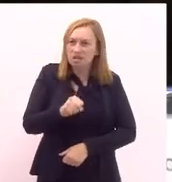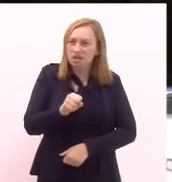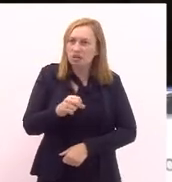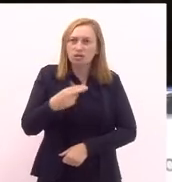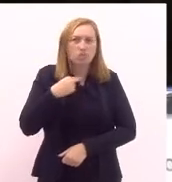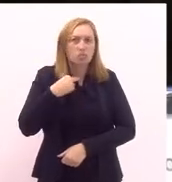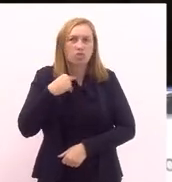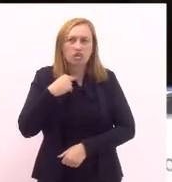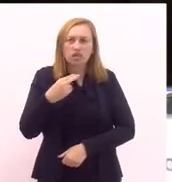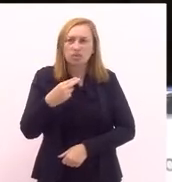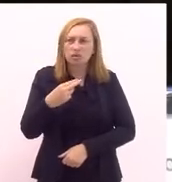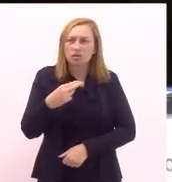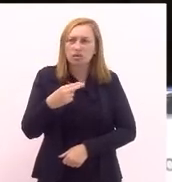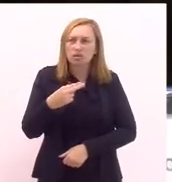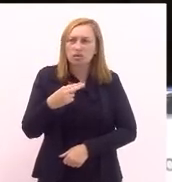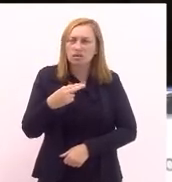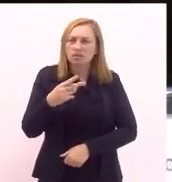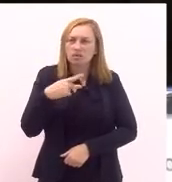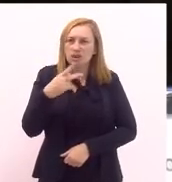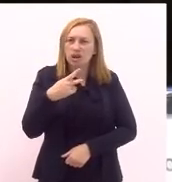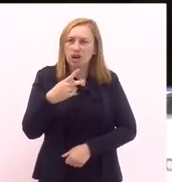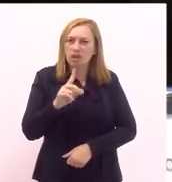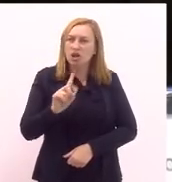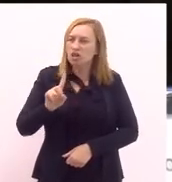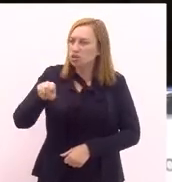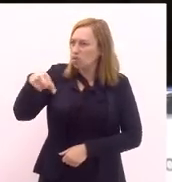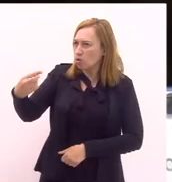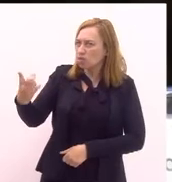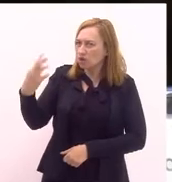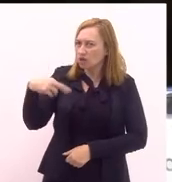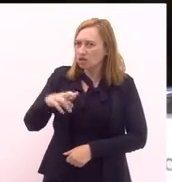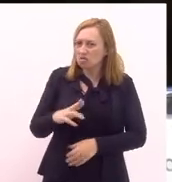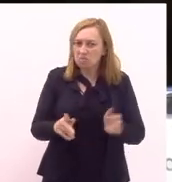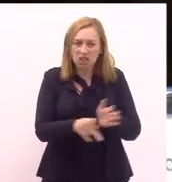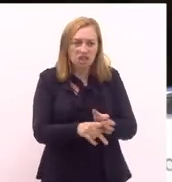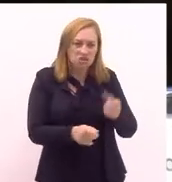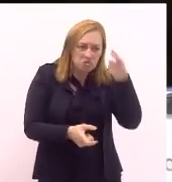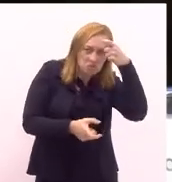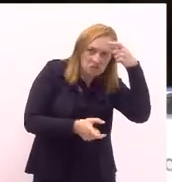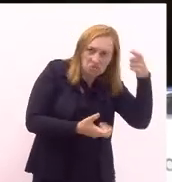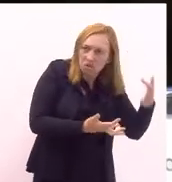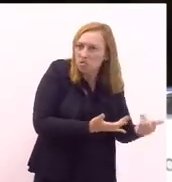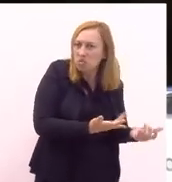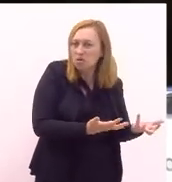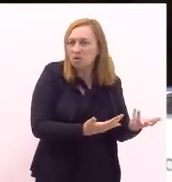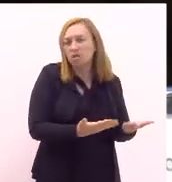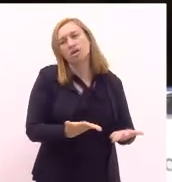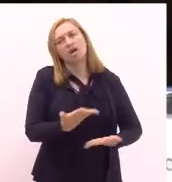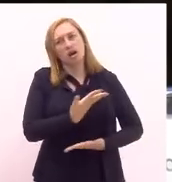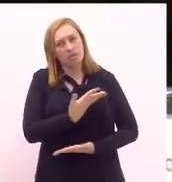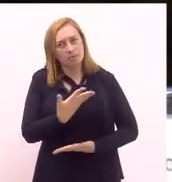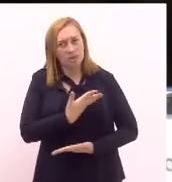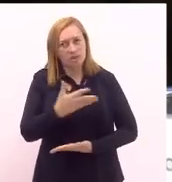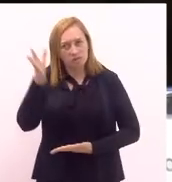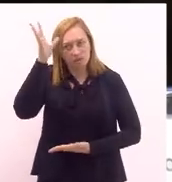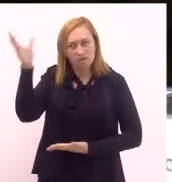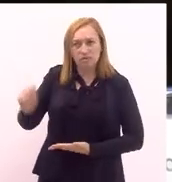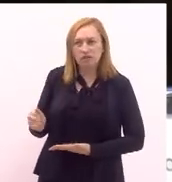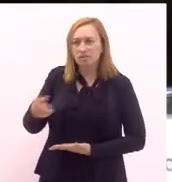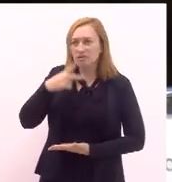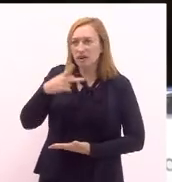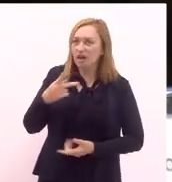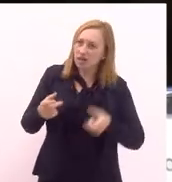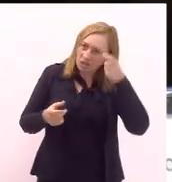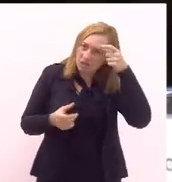não podemos ser arrogância de dizer que o outro que é demonstrou religião é do diabo e aliás os meus amigos de matriz africana